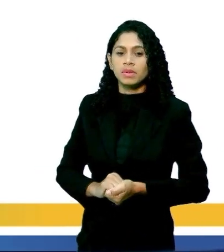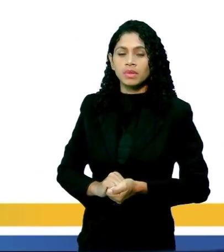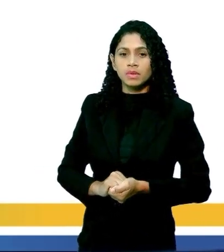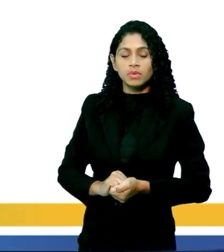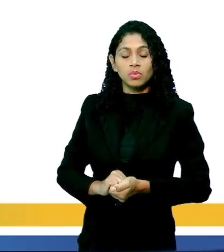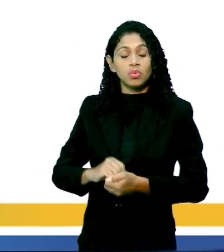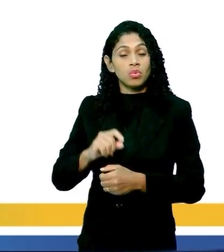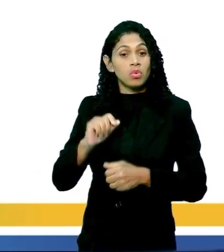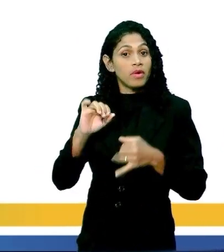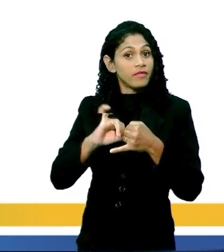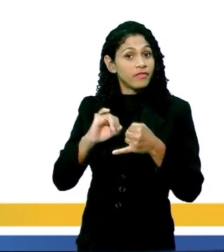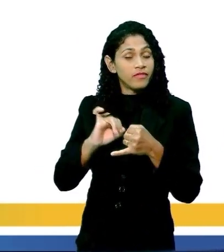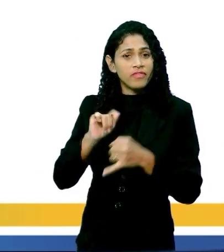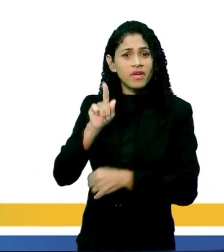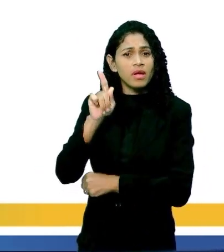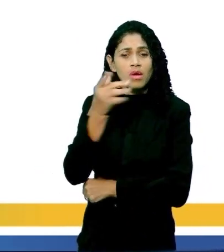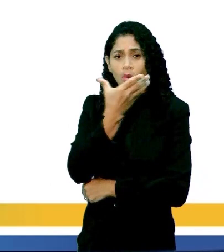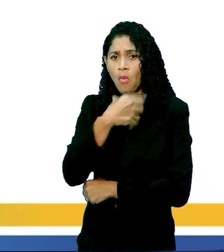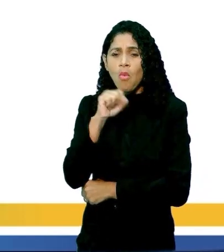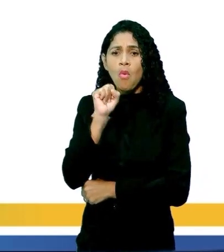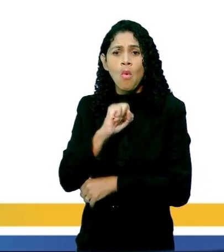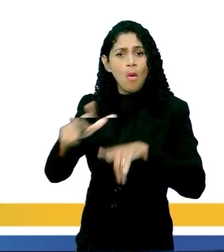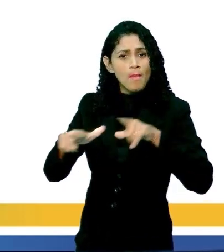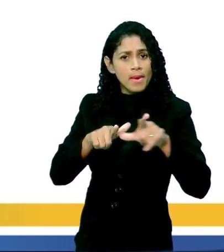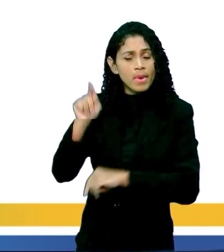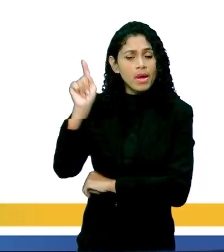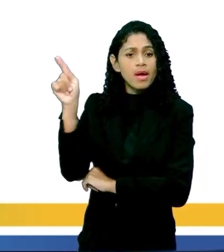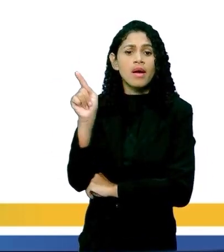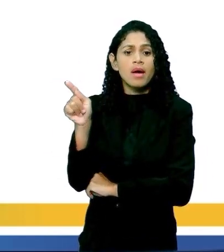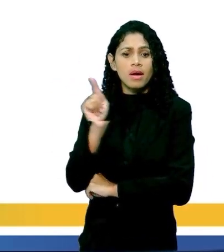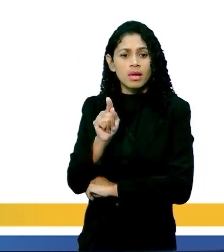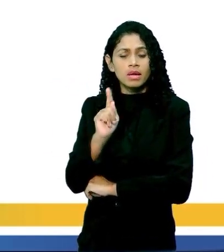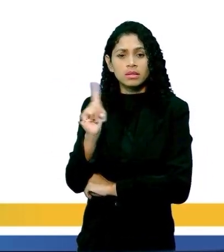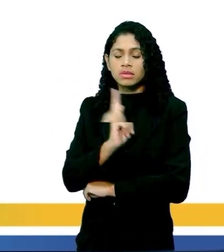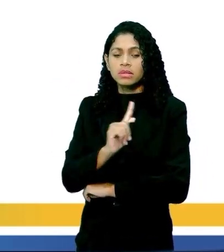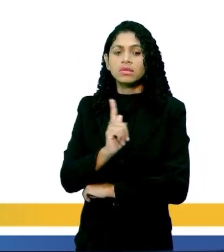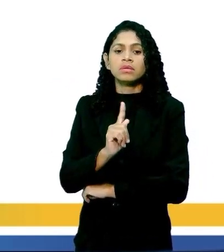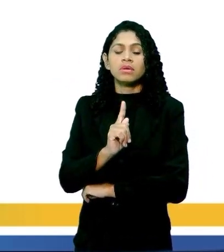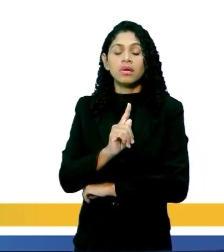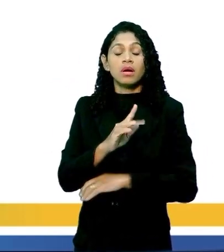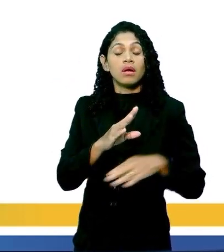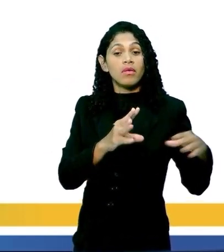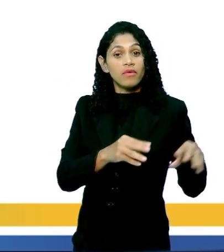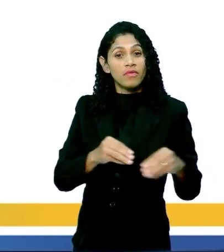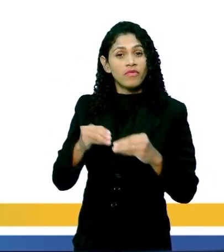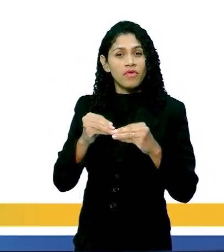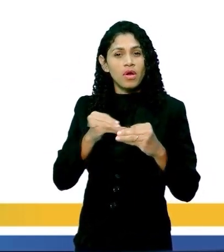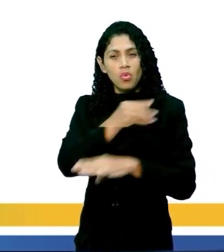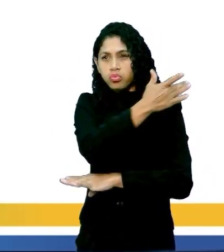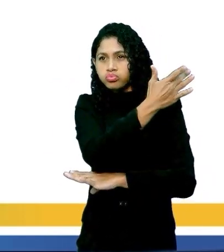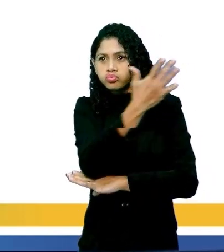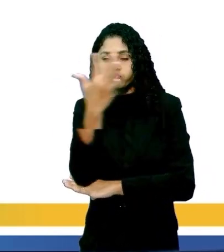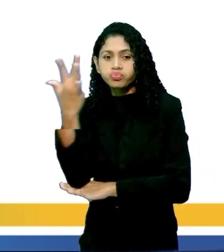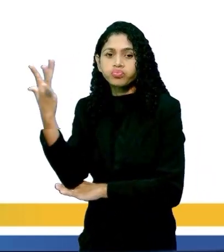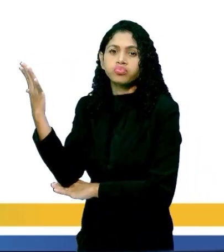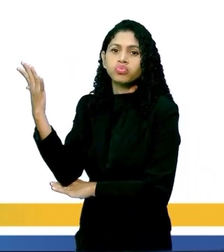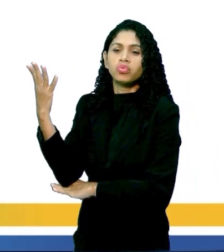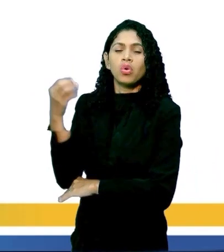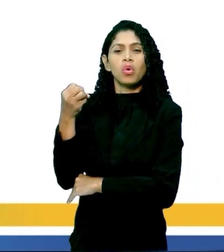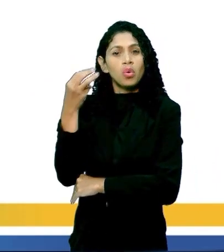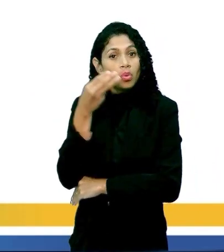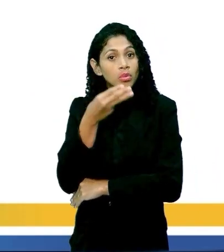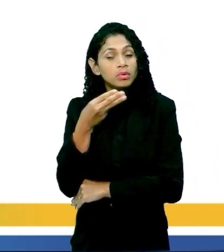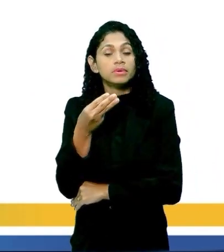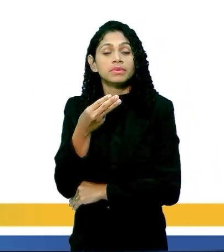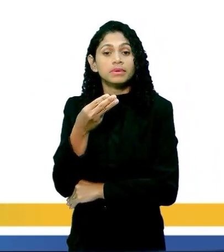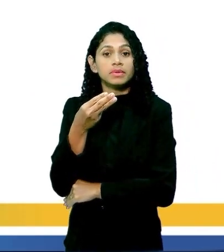usina. Este açúcar era cana e veio dos canaviais extensos, que não nascem por acaso no regaço do